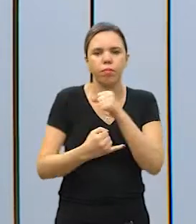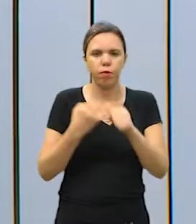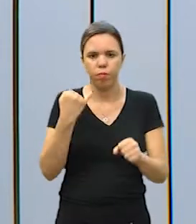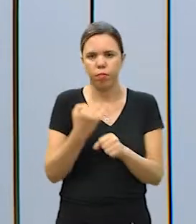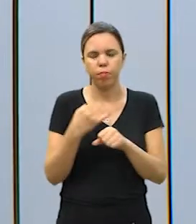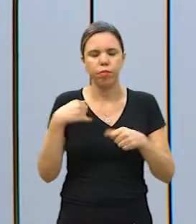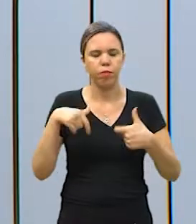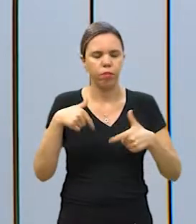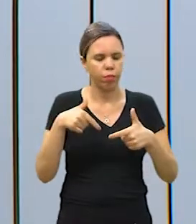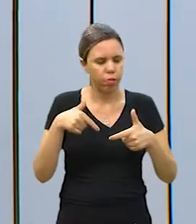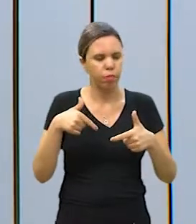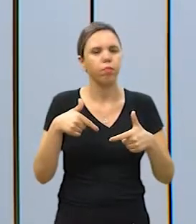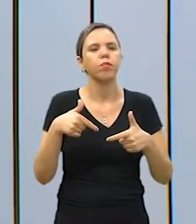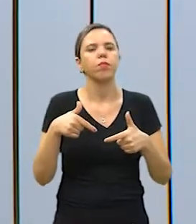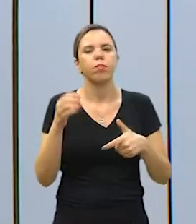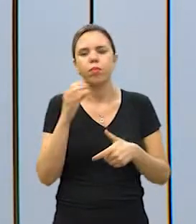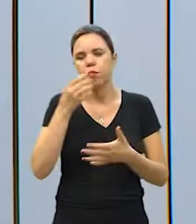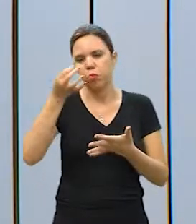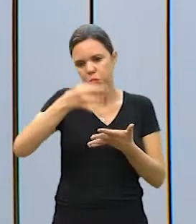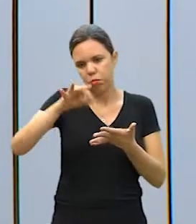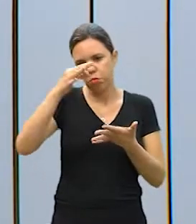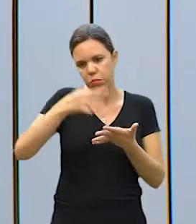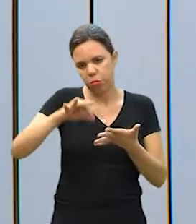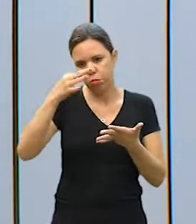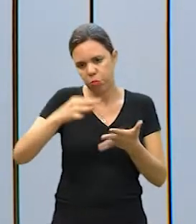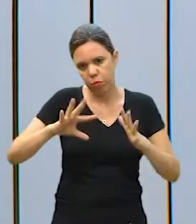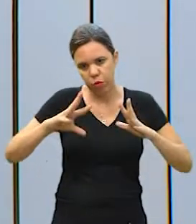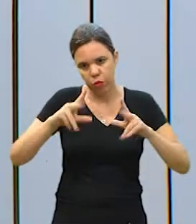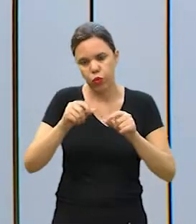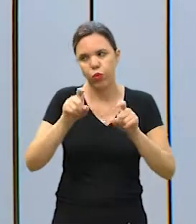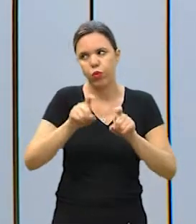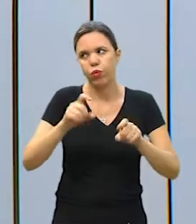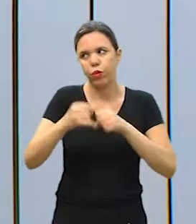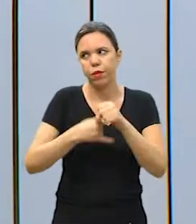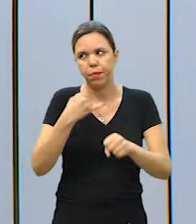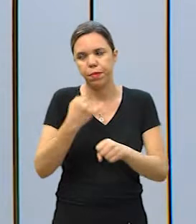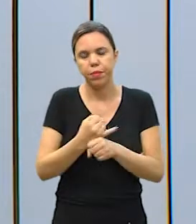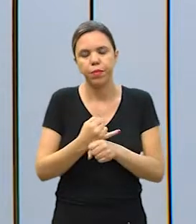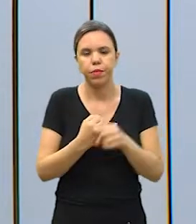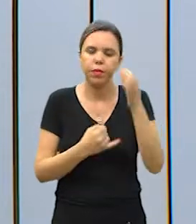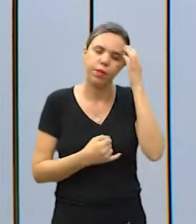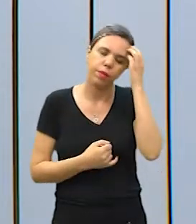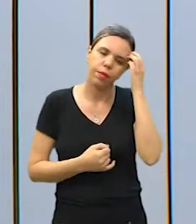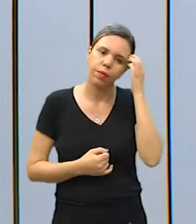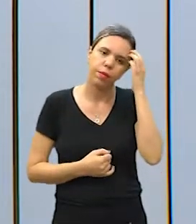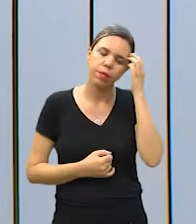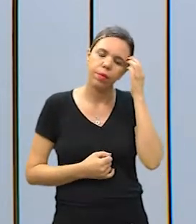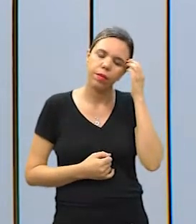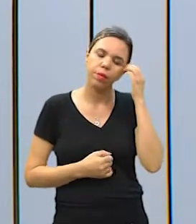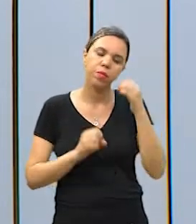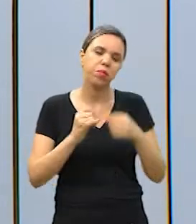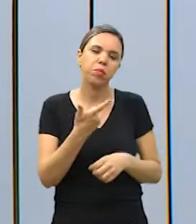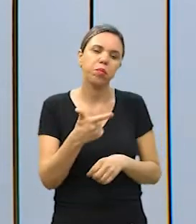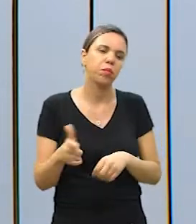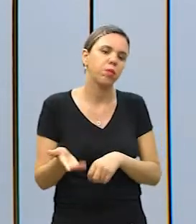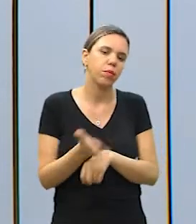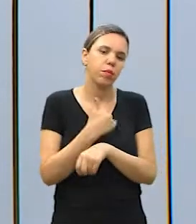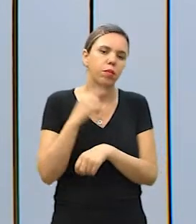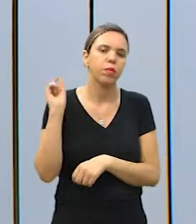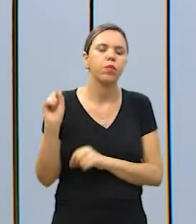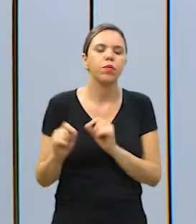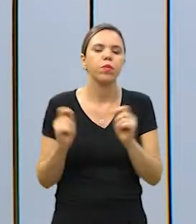online, trabalhando, corrigindo e tudo de forma online, sem que houvesse